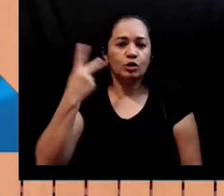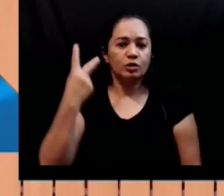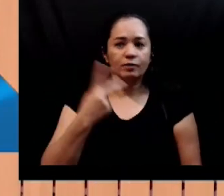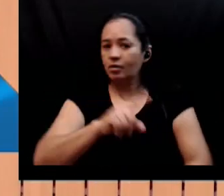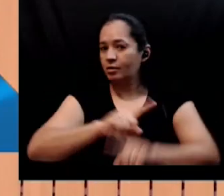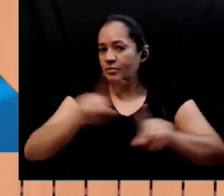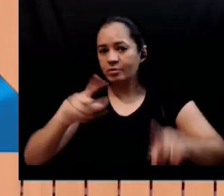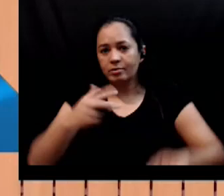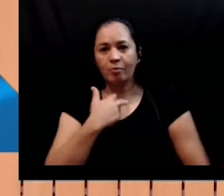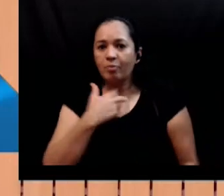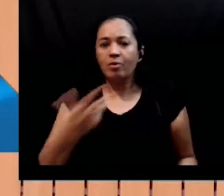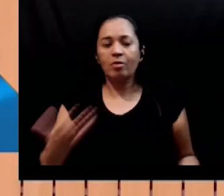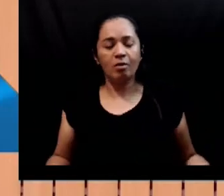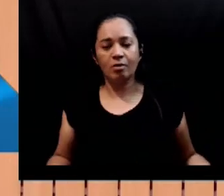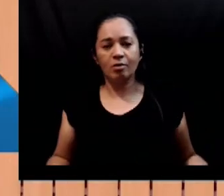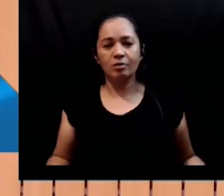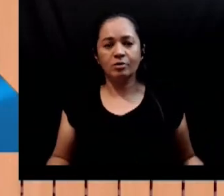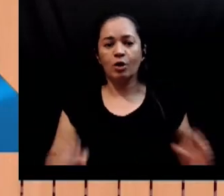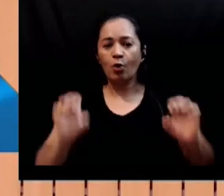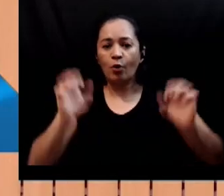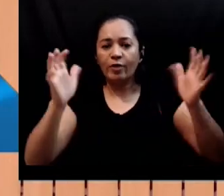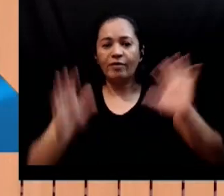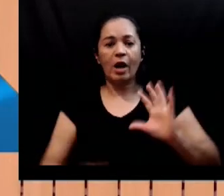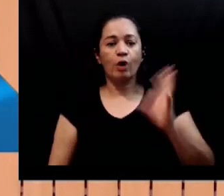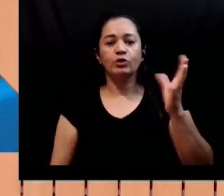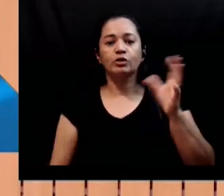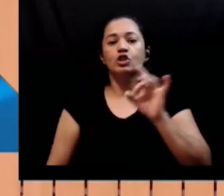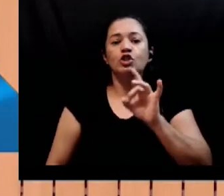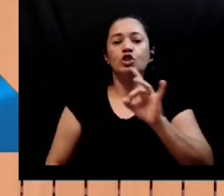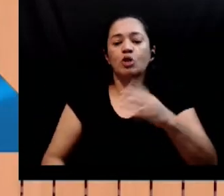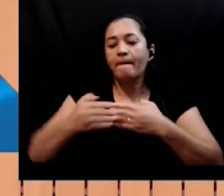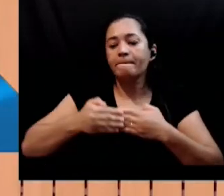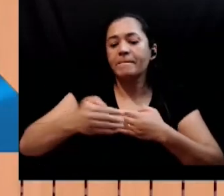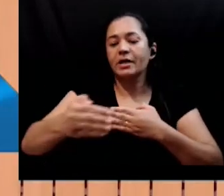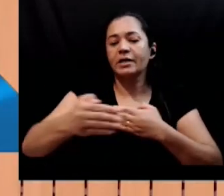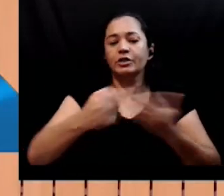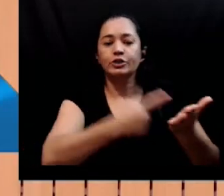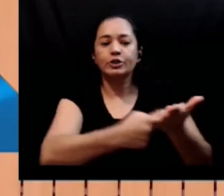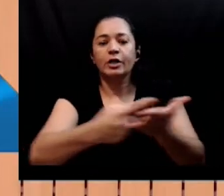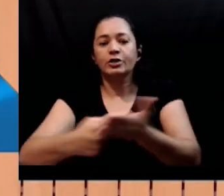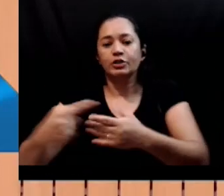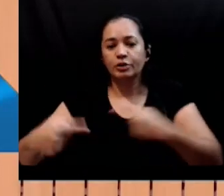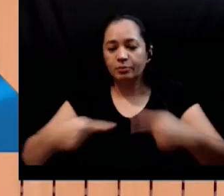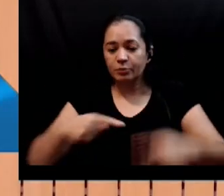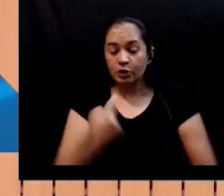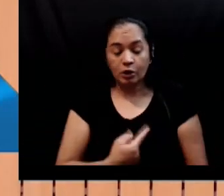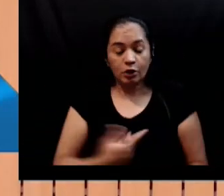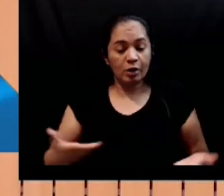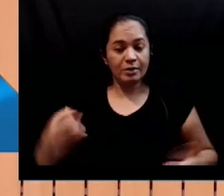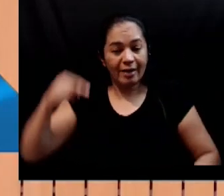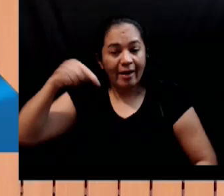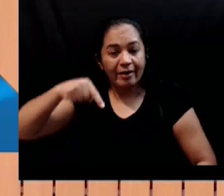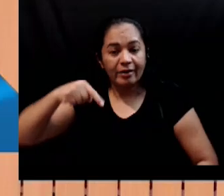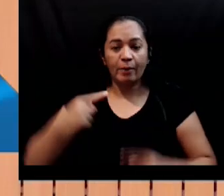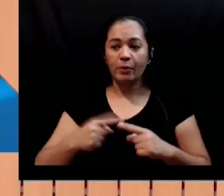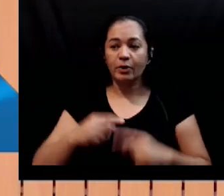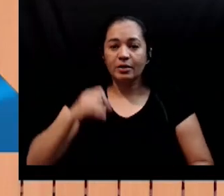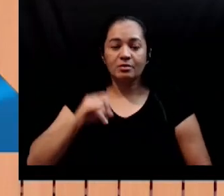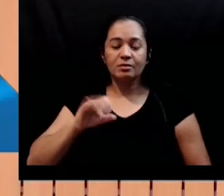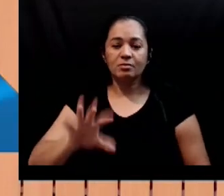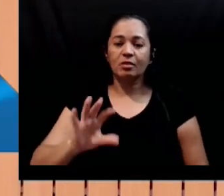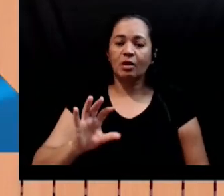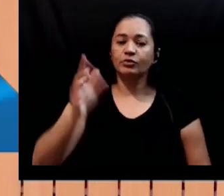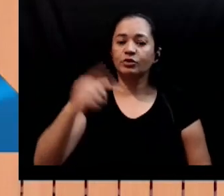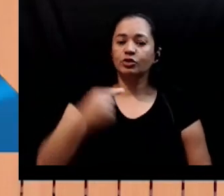deixar que os eventos aconteçam a partir da agenda política de nós aqui dentro. Porque, se isso acontecer, a gente está colocando em